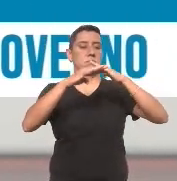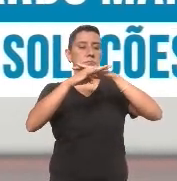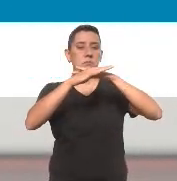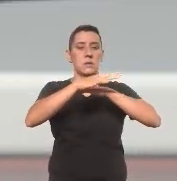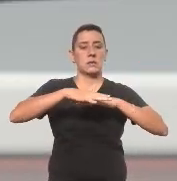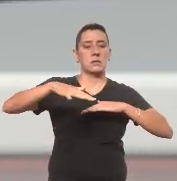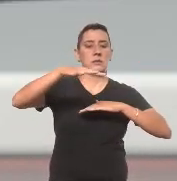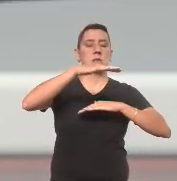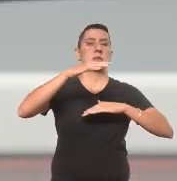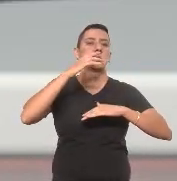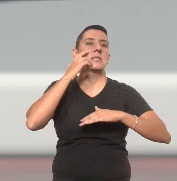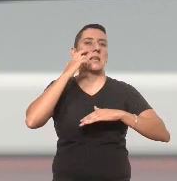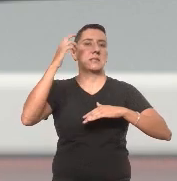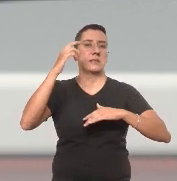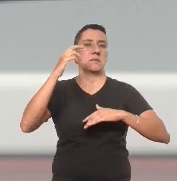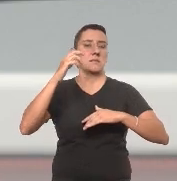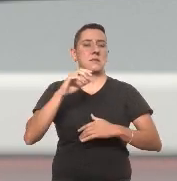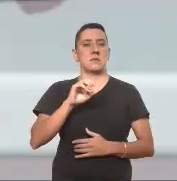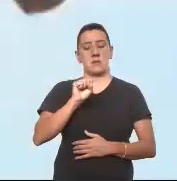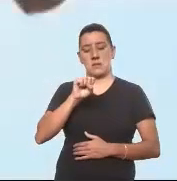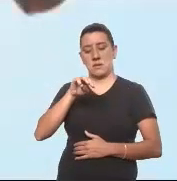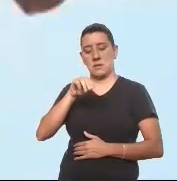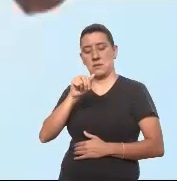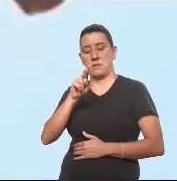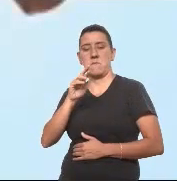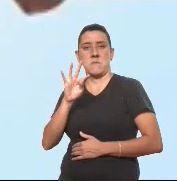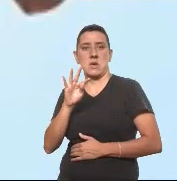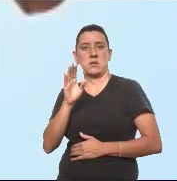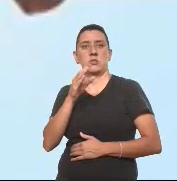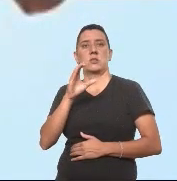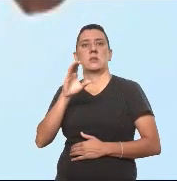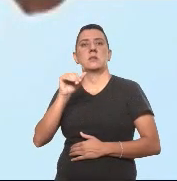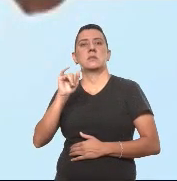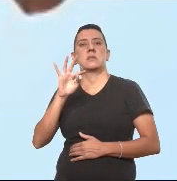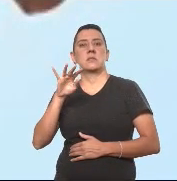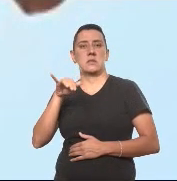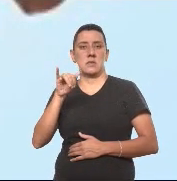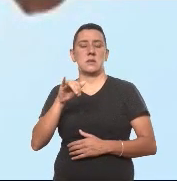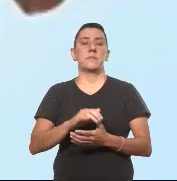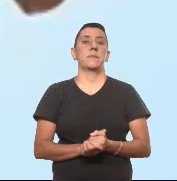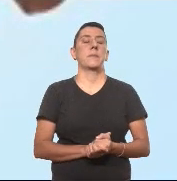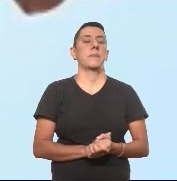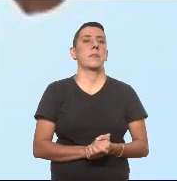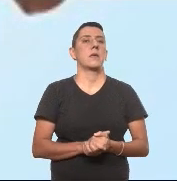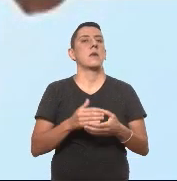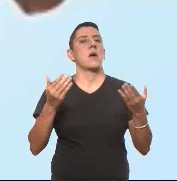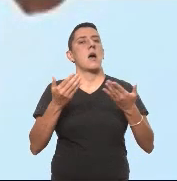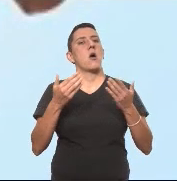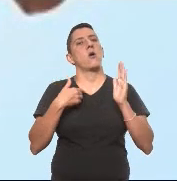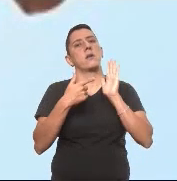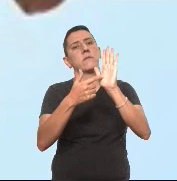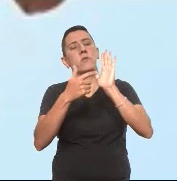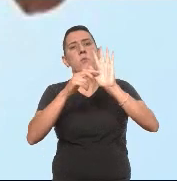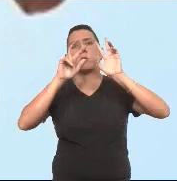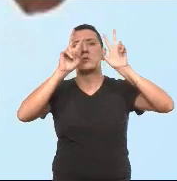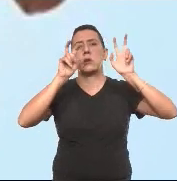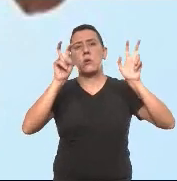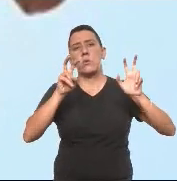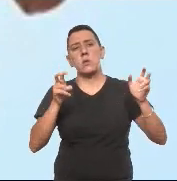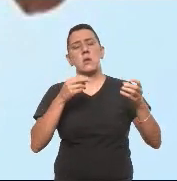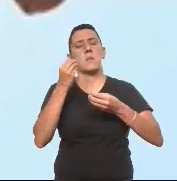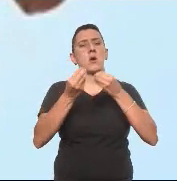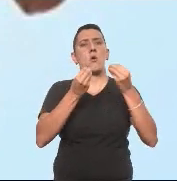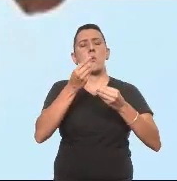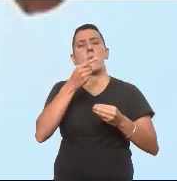vou passar um pouquinho aqui para vocês sobre as soluções e de que forma que a gente pode